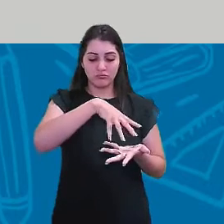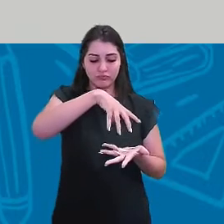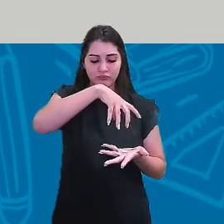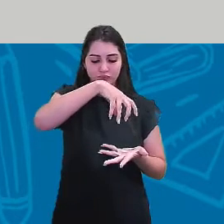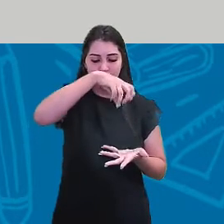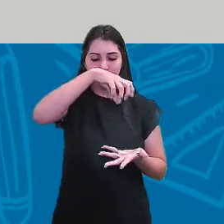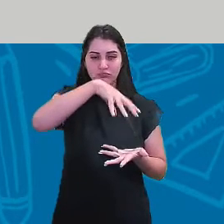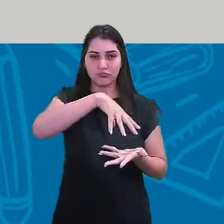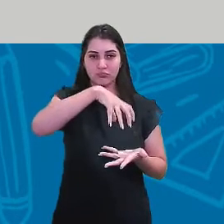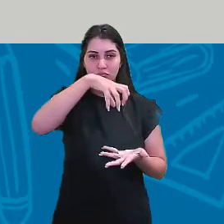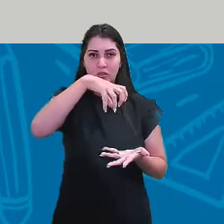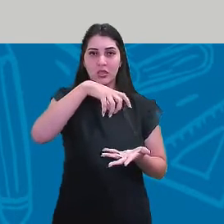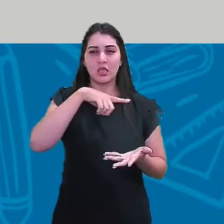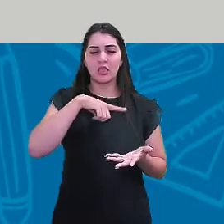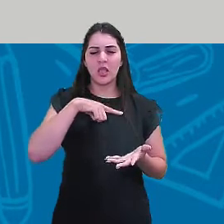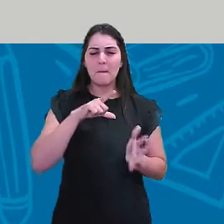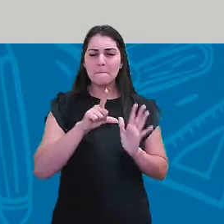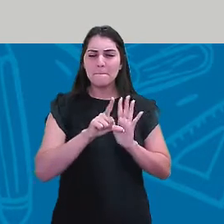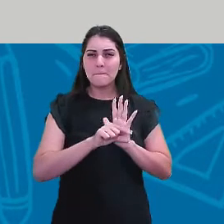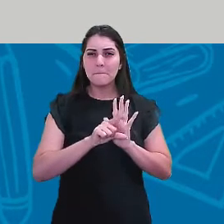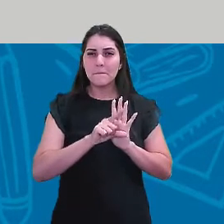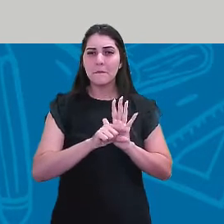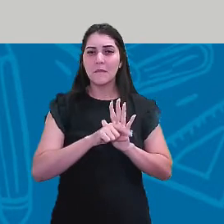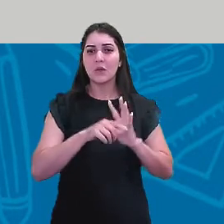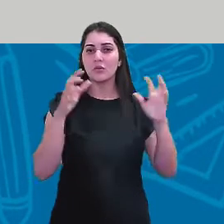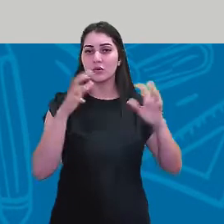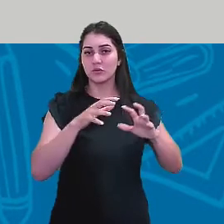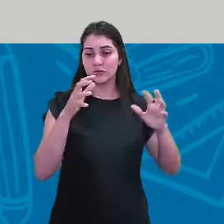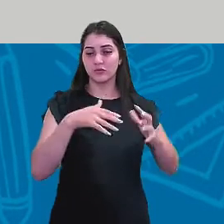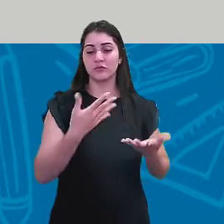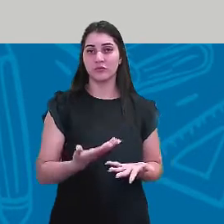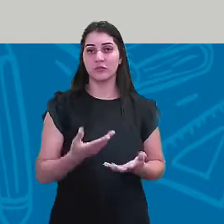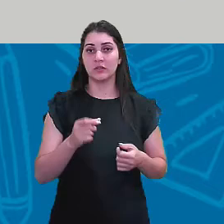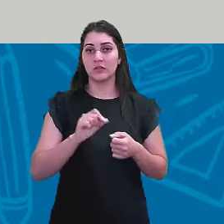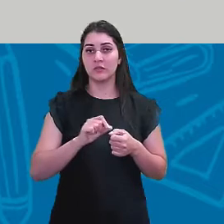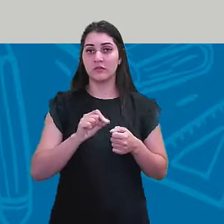água. Onde tem a baixa incidência de chuva, tá?